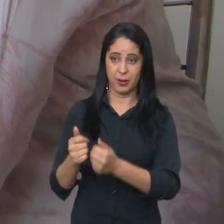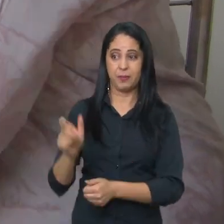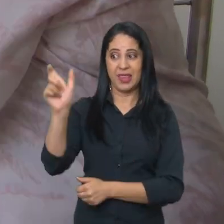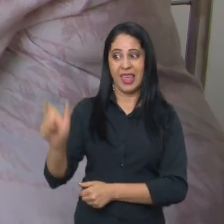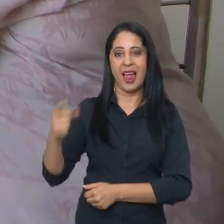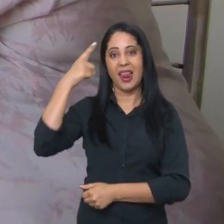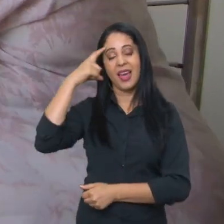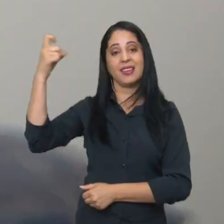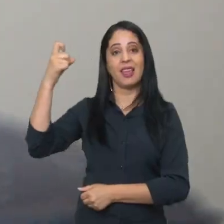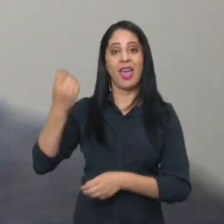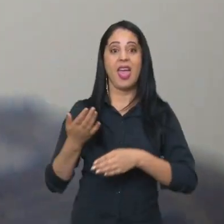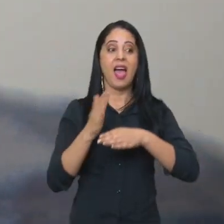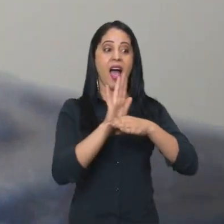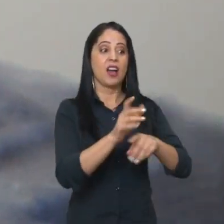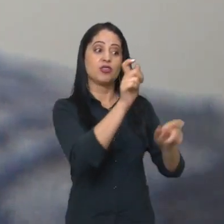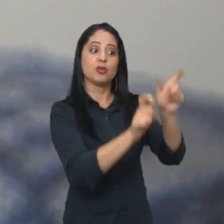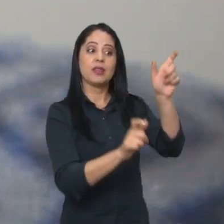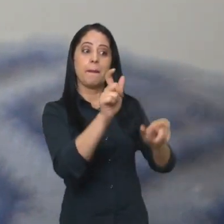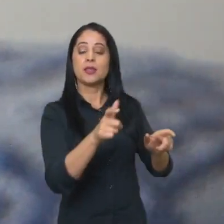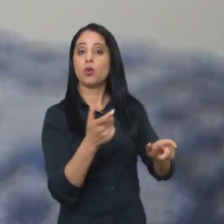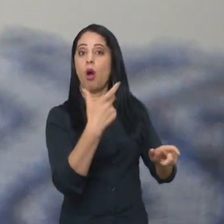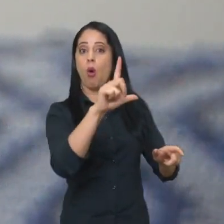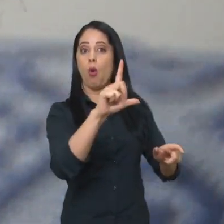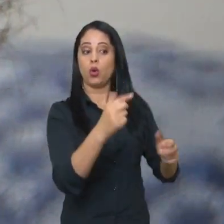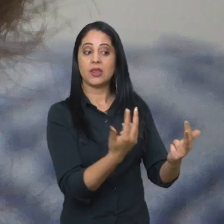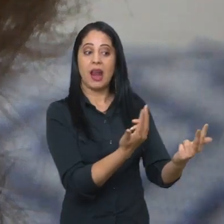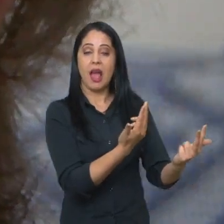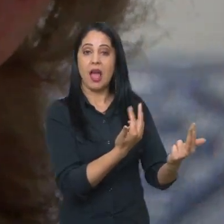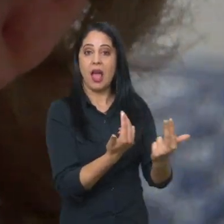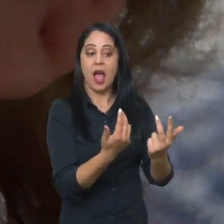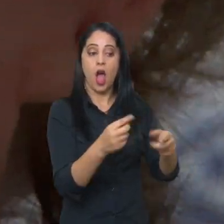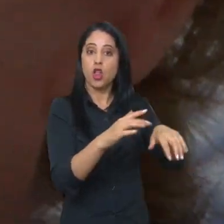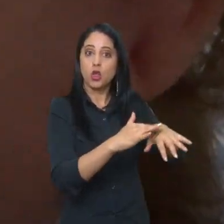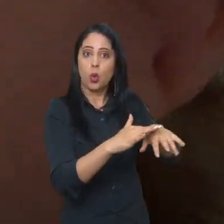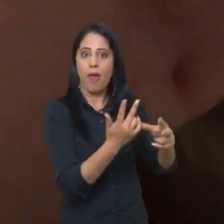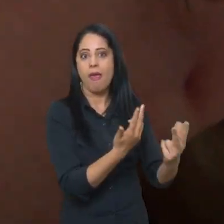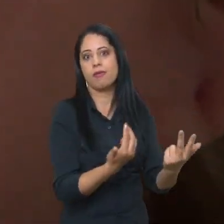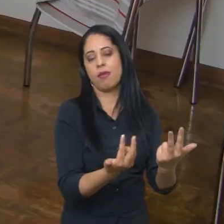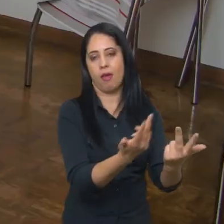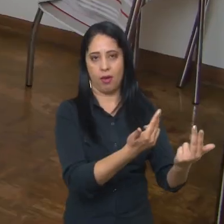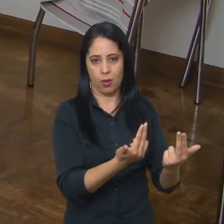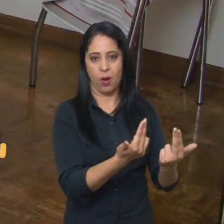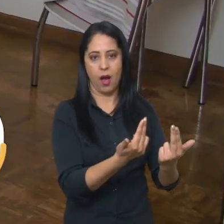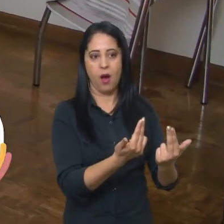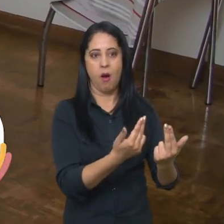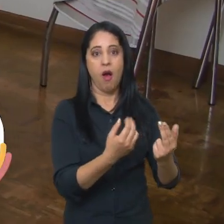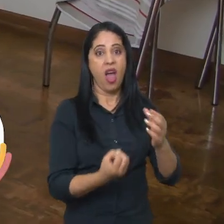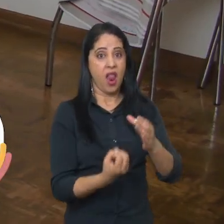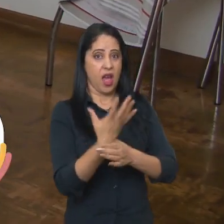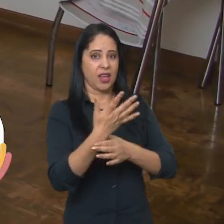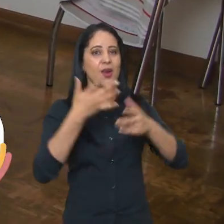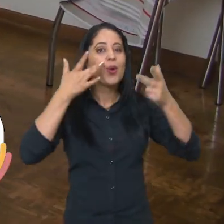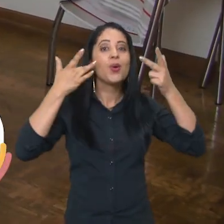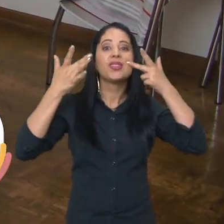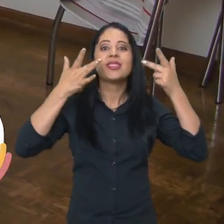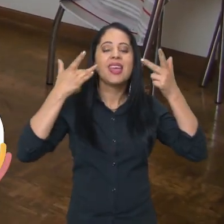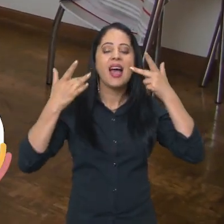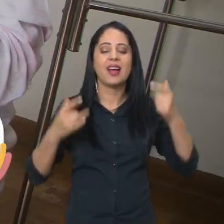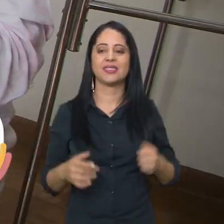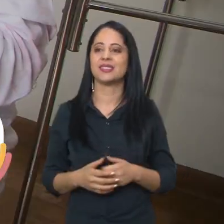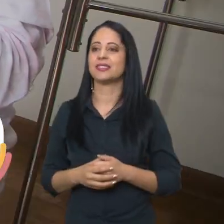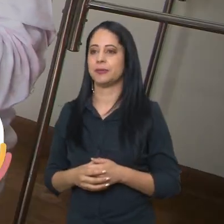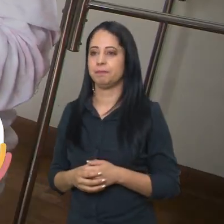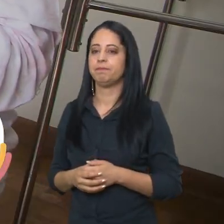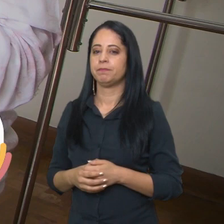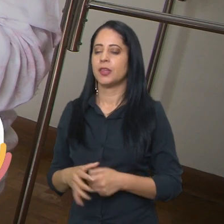Simone teve uma ideia: ajudar outras famílias que têm paciente com Alzheimer em casa com a criação de uma peça teatral.